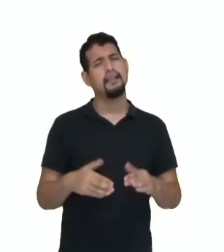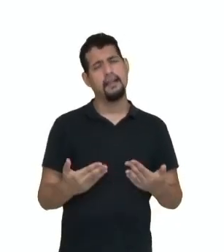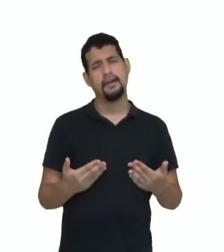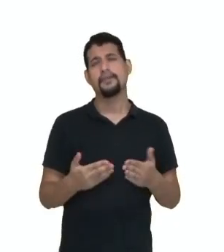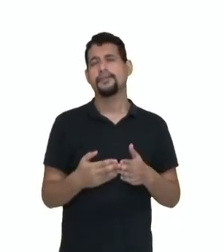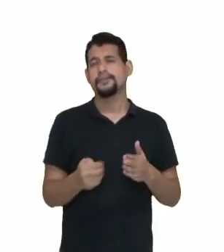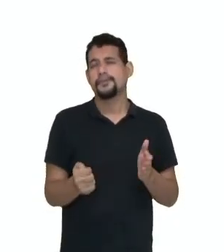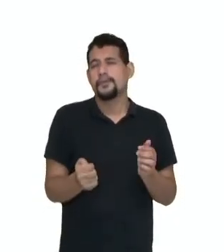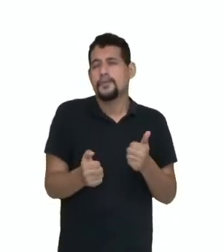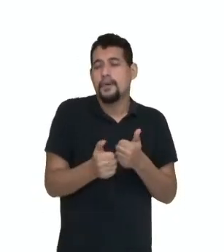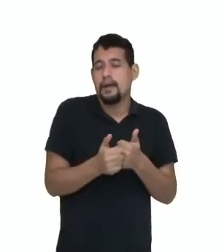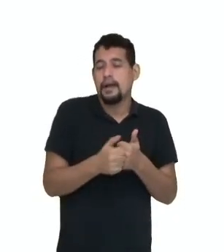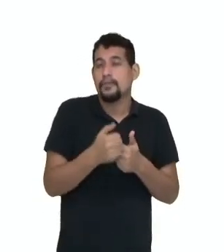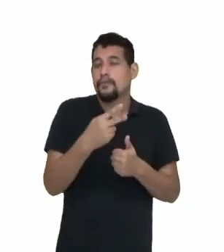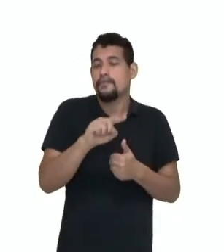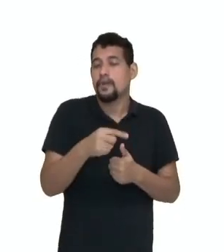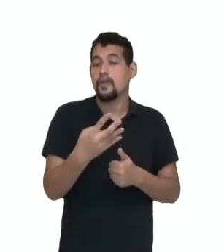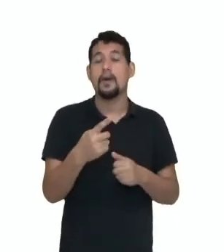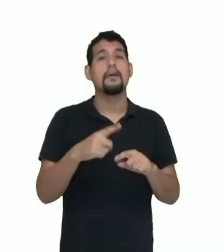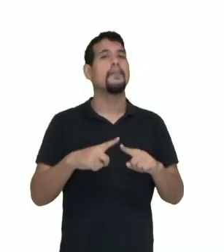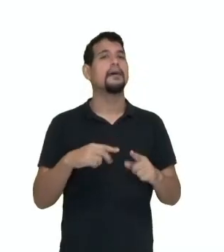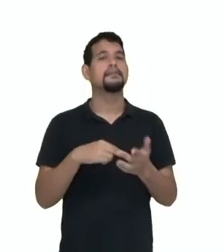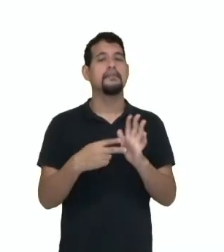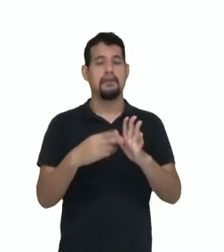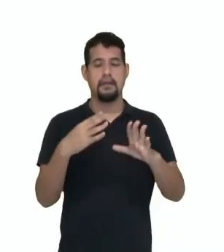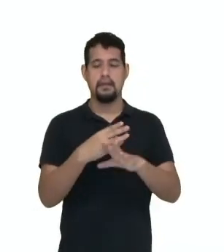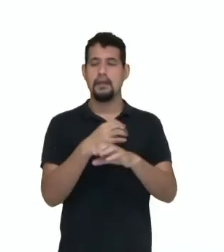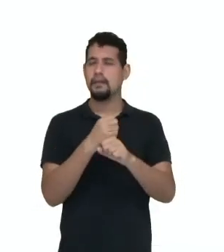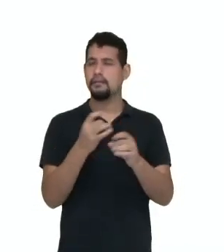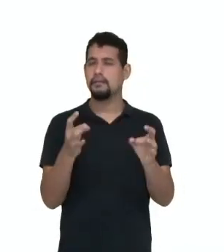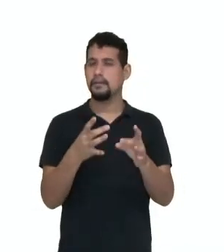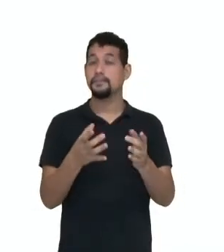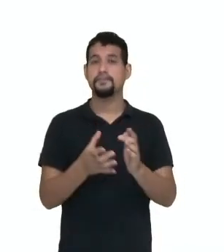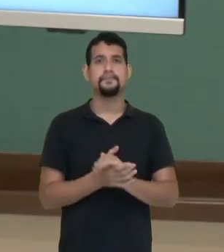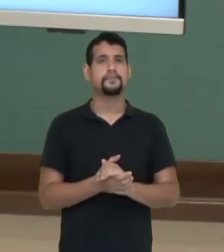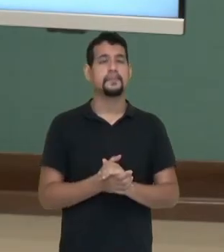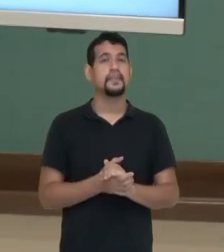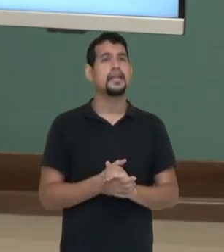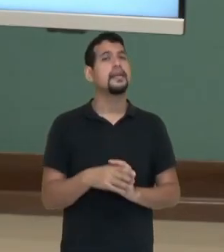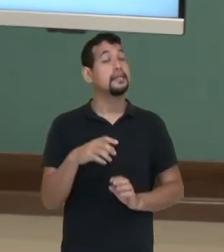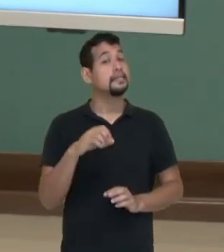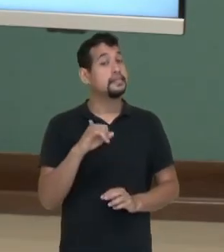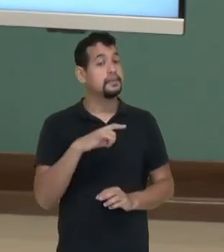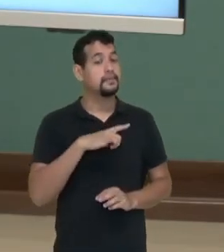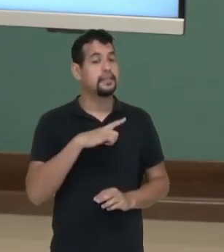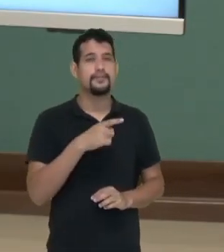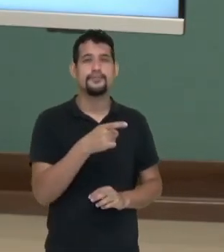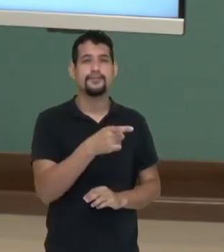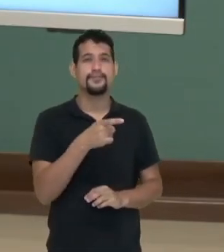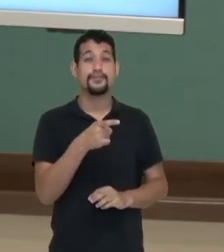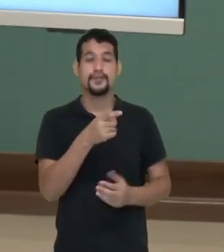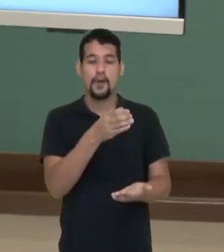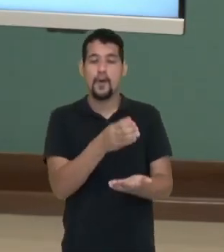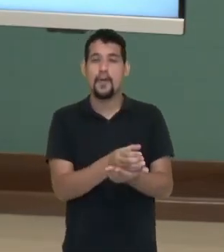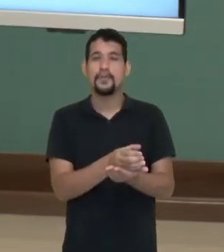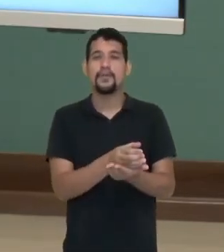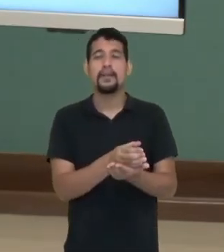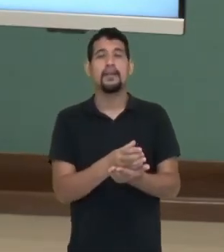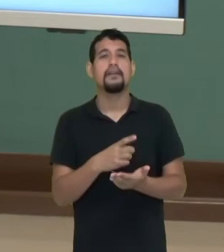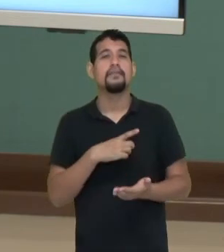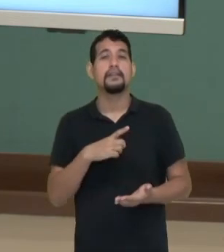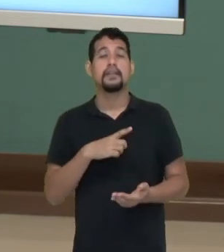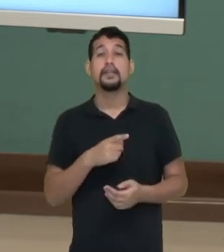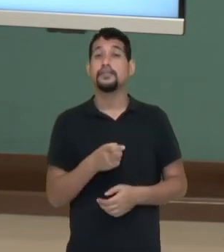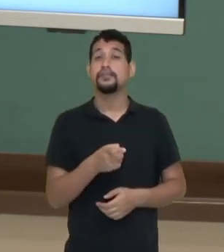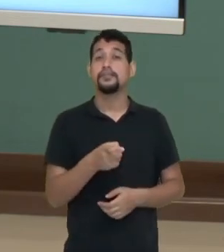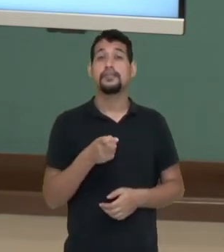no 2,4, mas a questão é que foi multiplicado. Então, se eu tiver x copos, eu vou ter